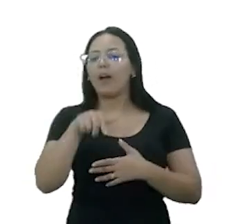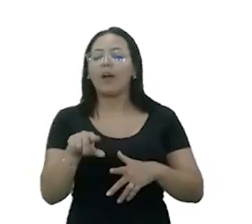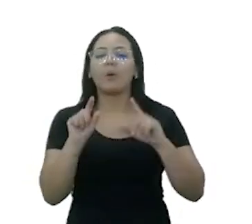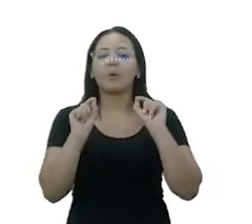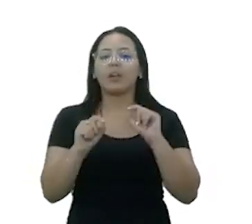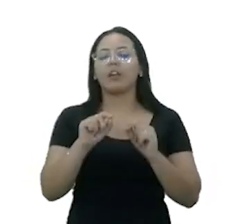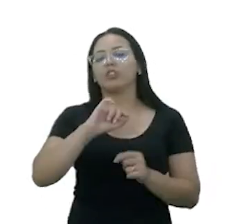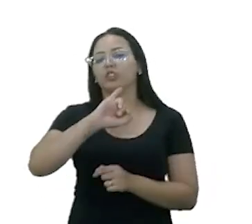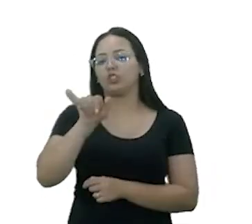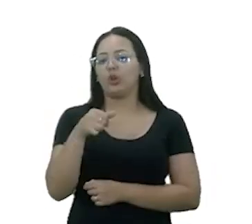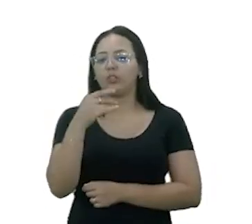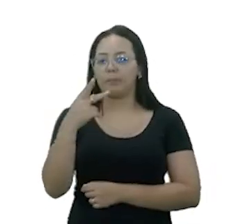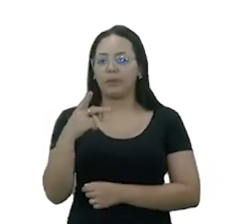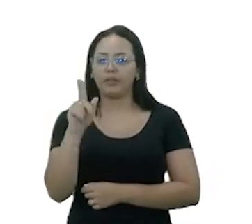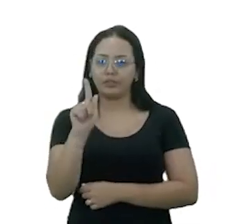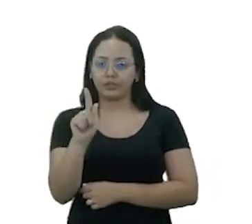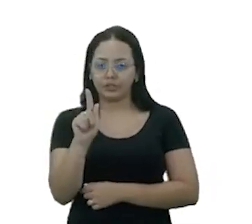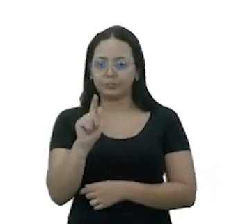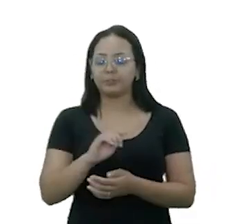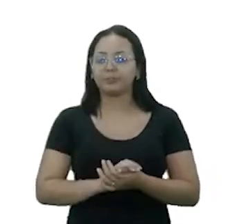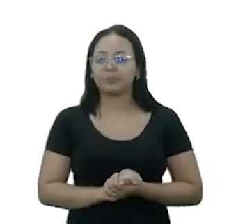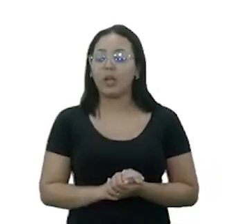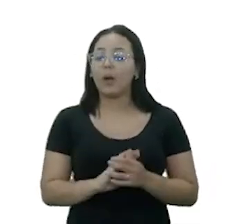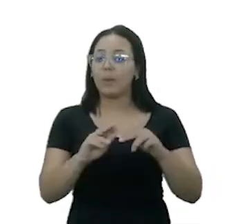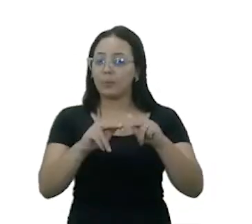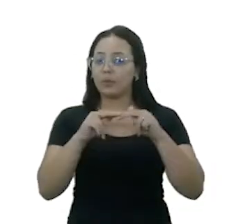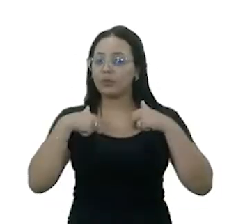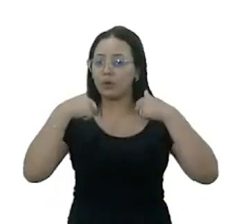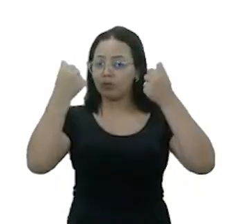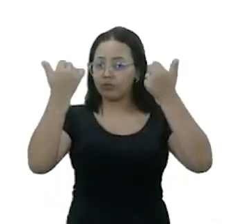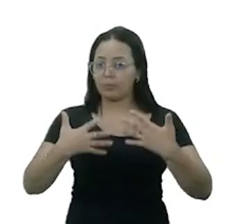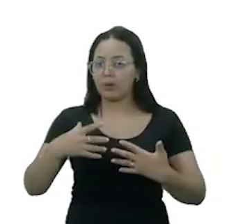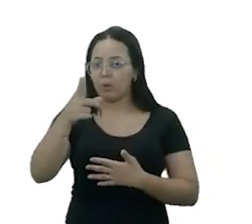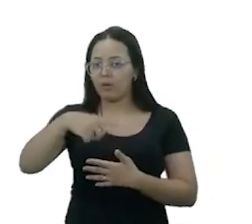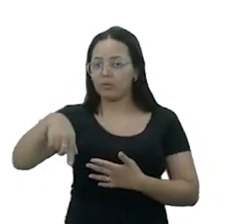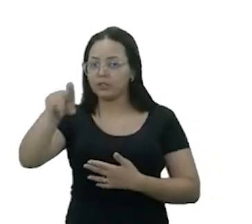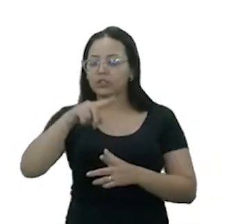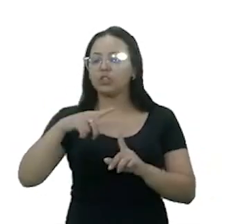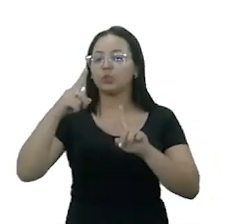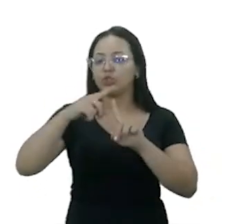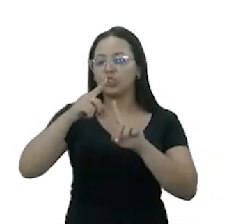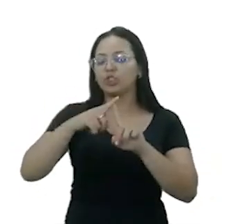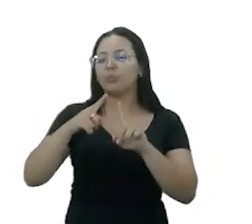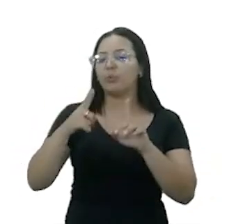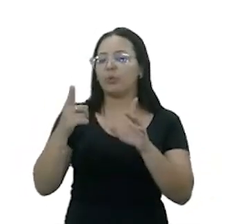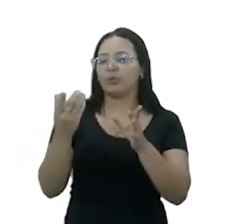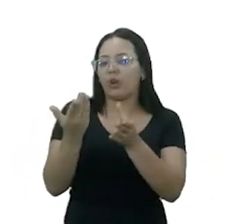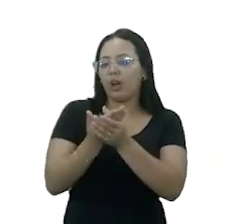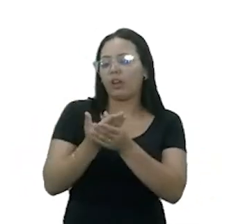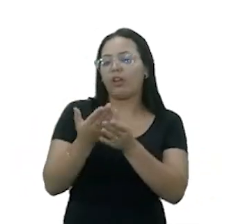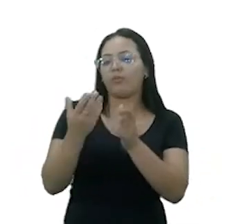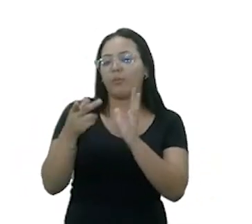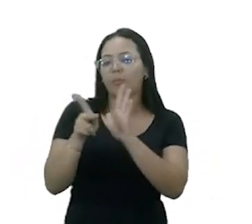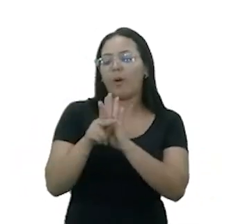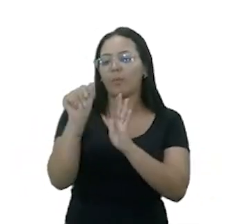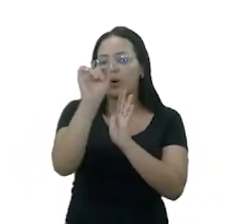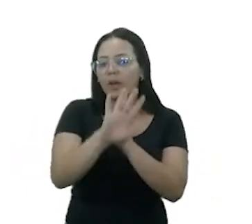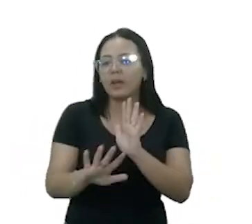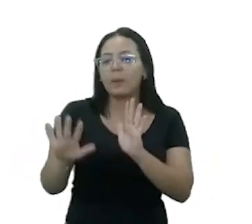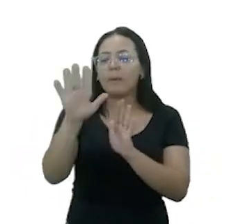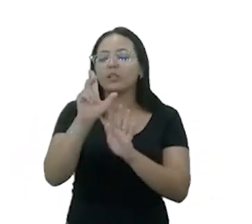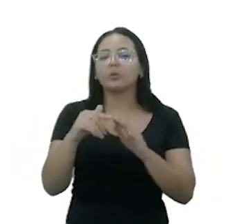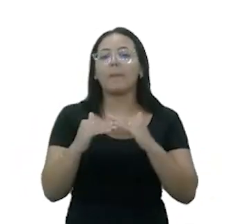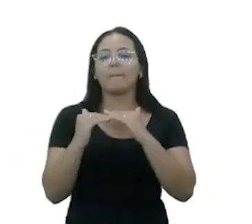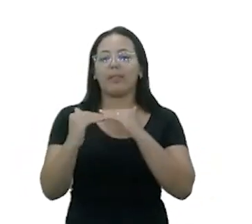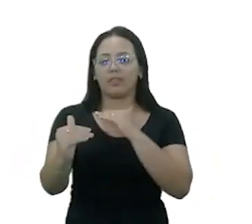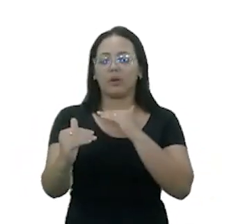tipo JPG. E aí eu digo a vocês, os formatos de arquivos, de imagem, são meios